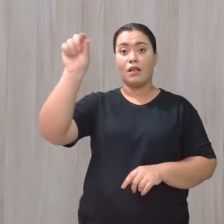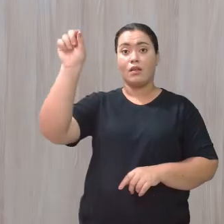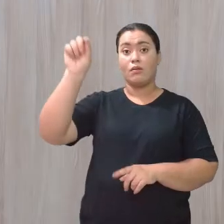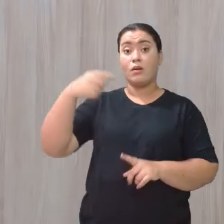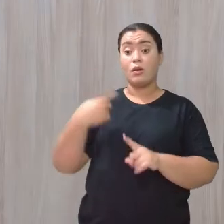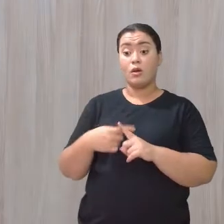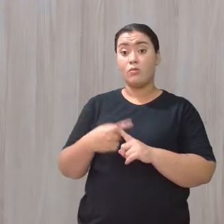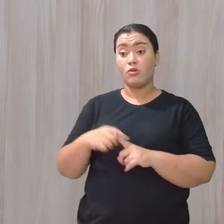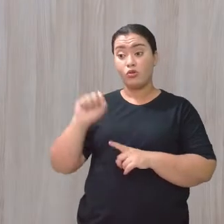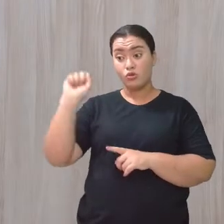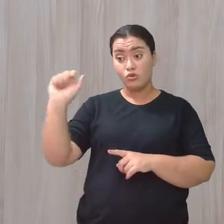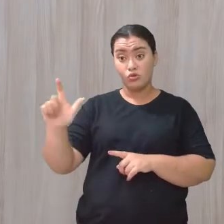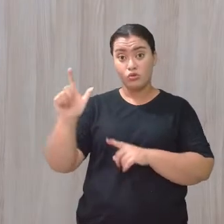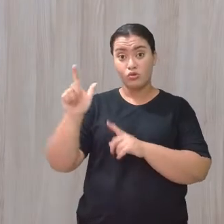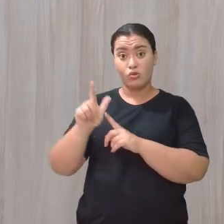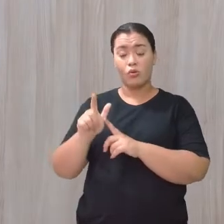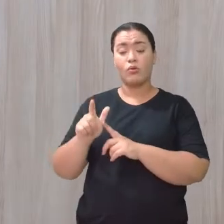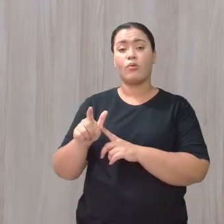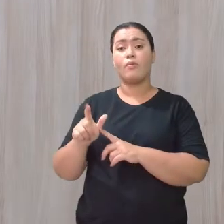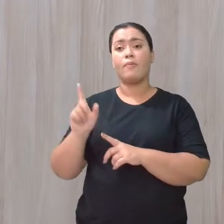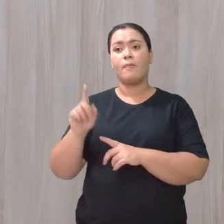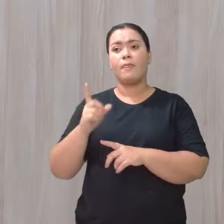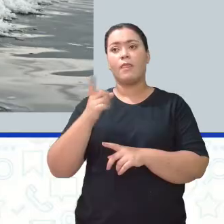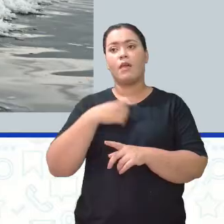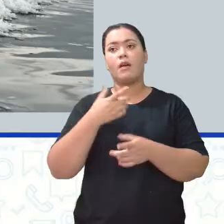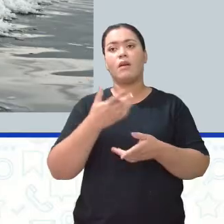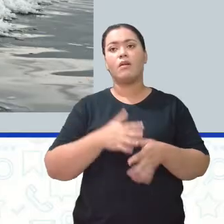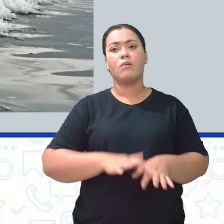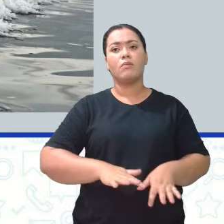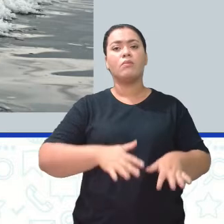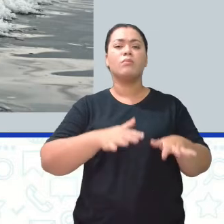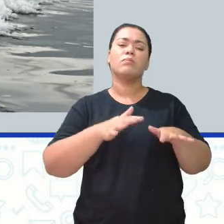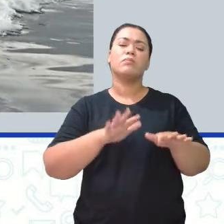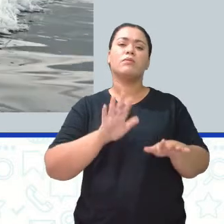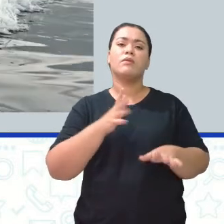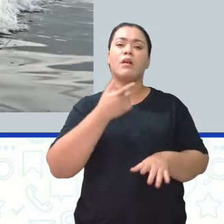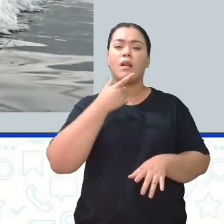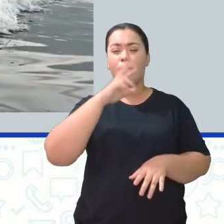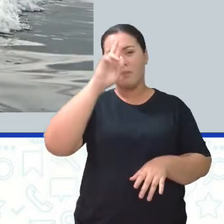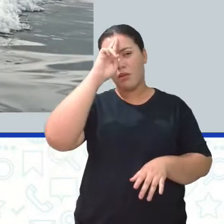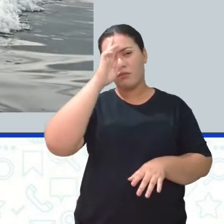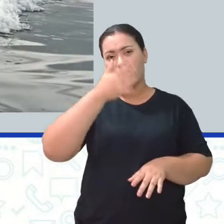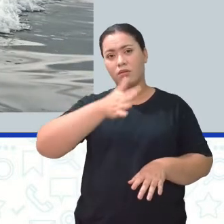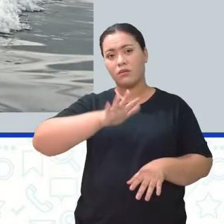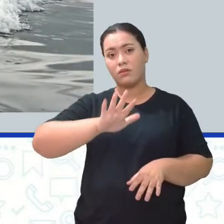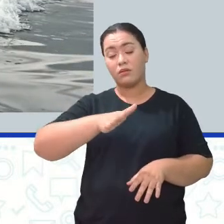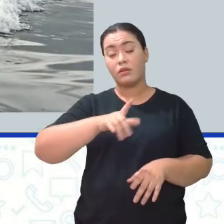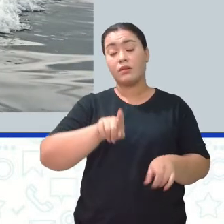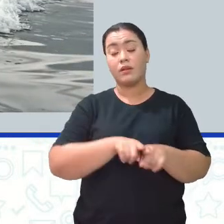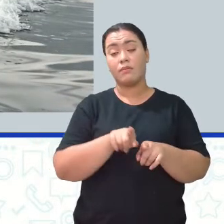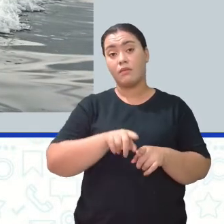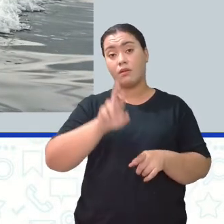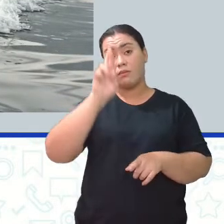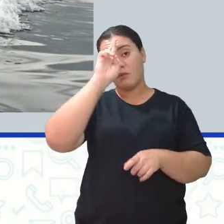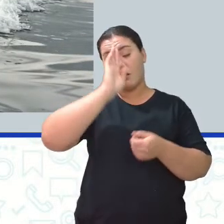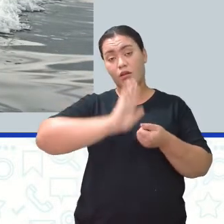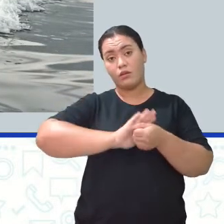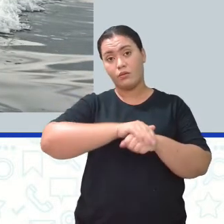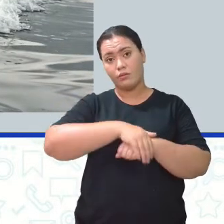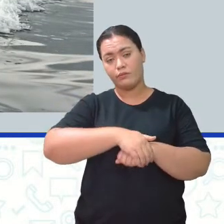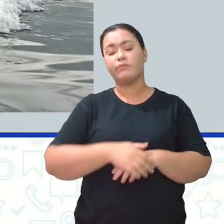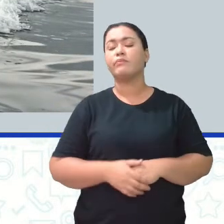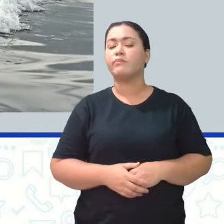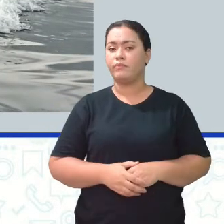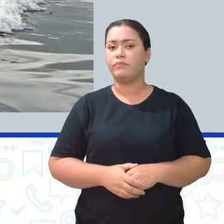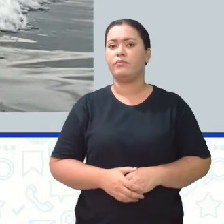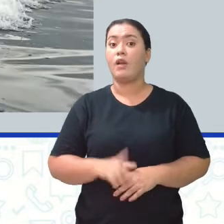do Sol, as marés altas de um local ocorrem por volta do meio-dia e da meia-noite. Eu acho que vocês já viram